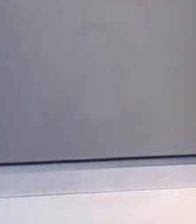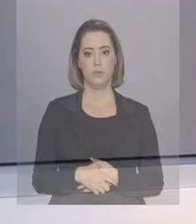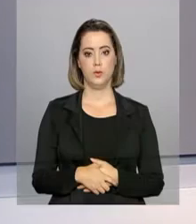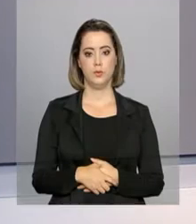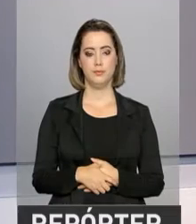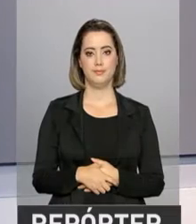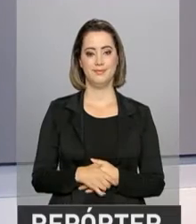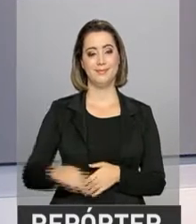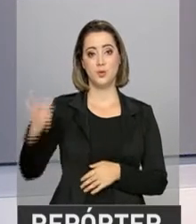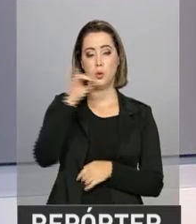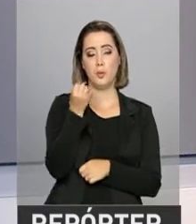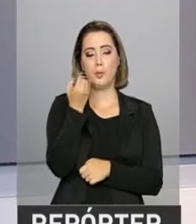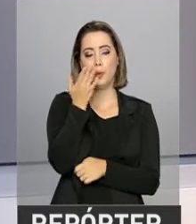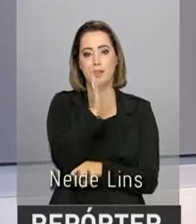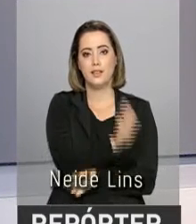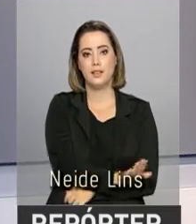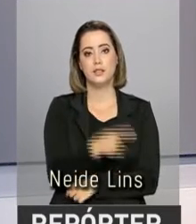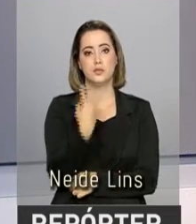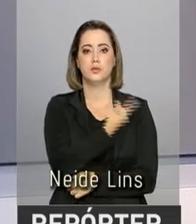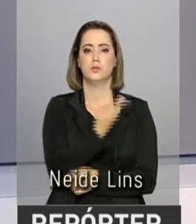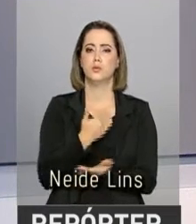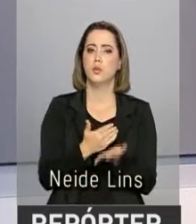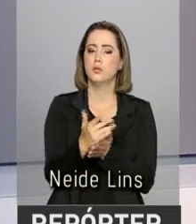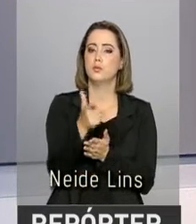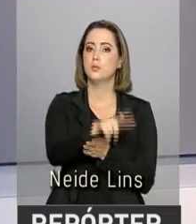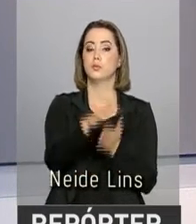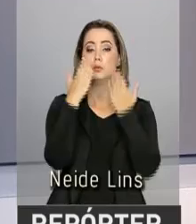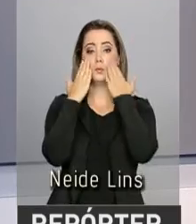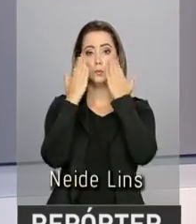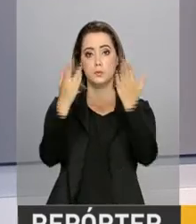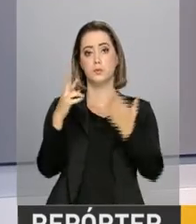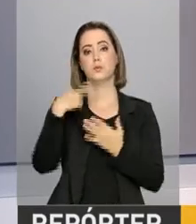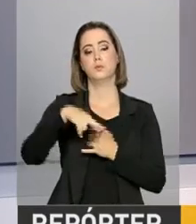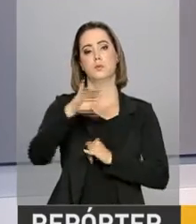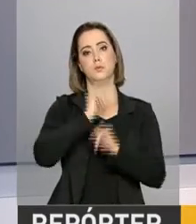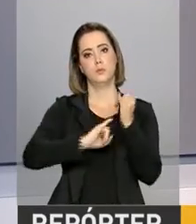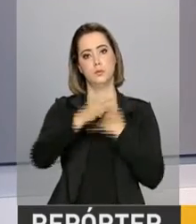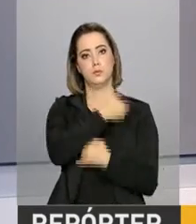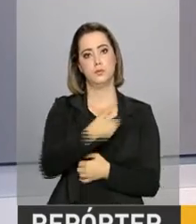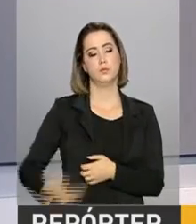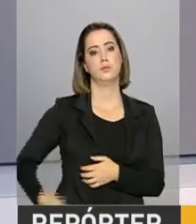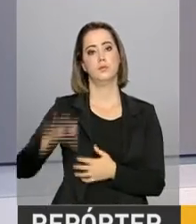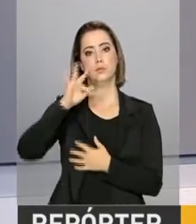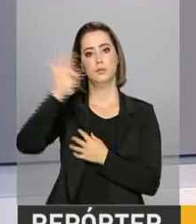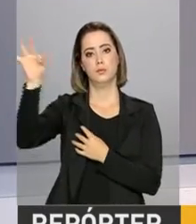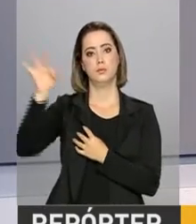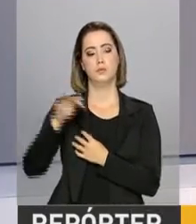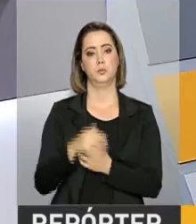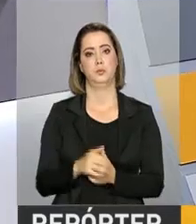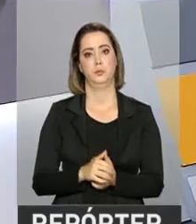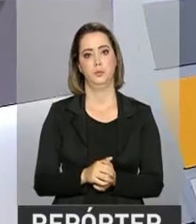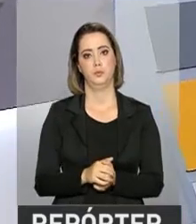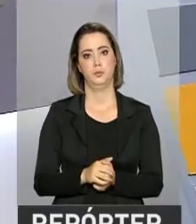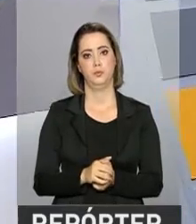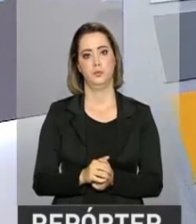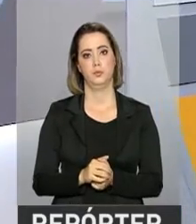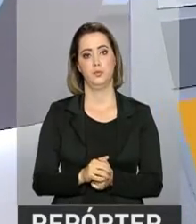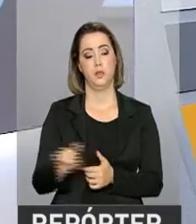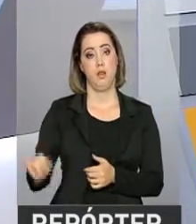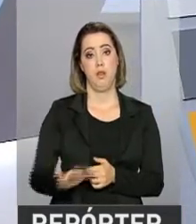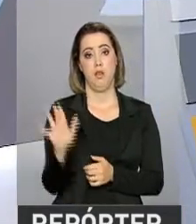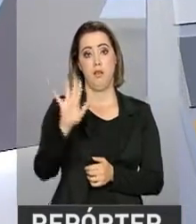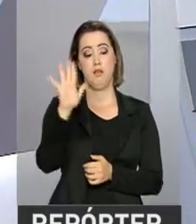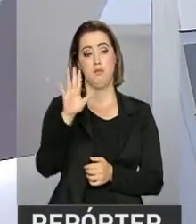olá boa tarde e começa agora mais uma edição do repórter nbr com as notícias do governo federal a